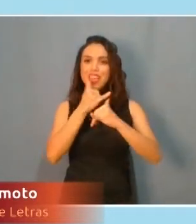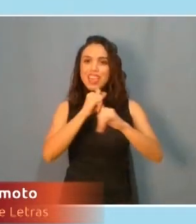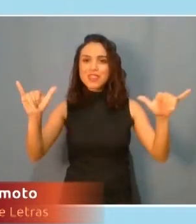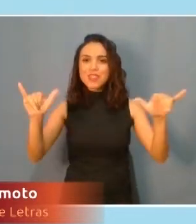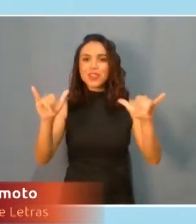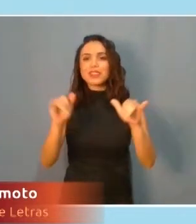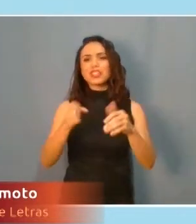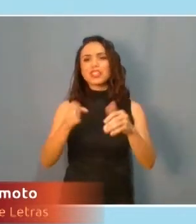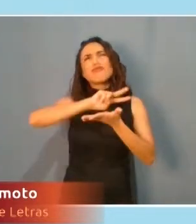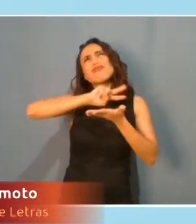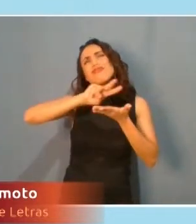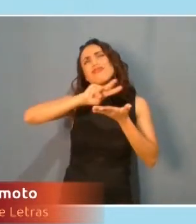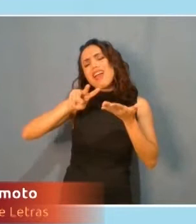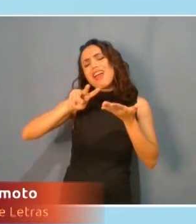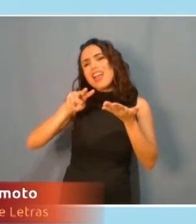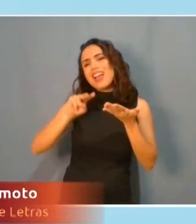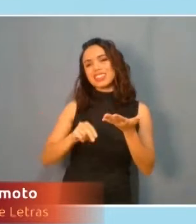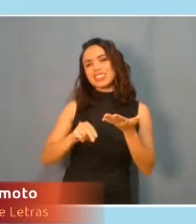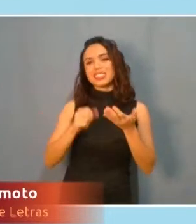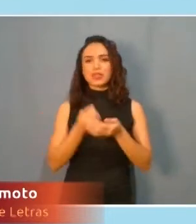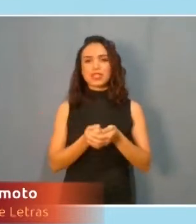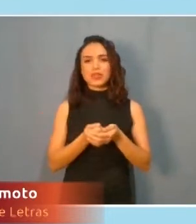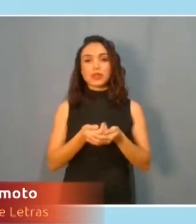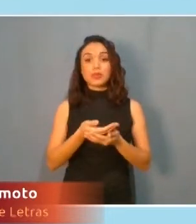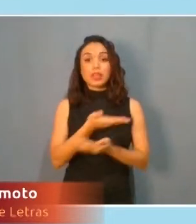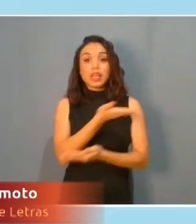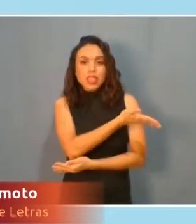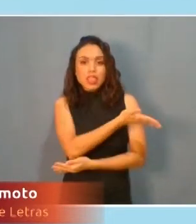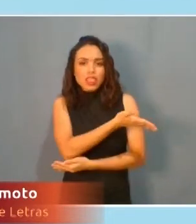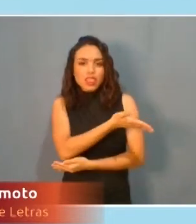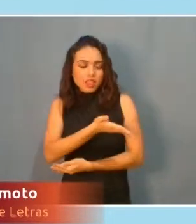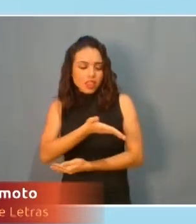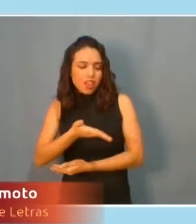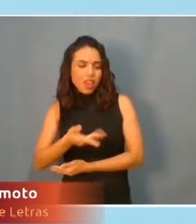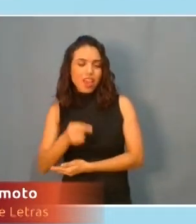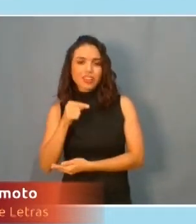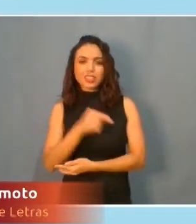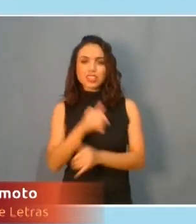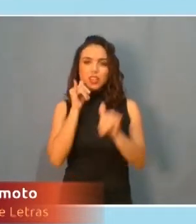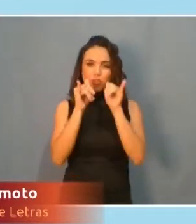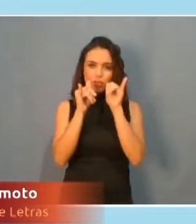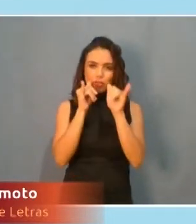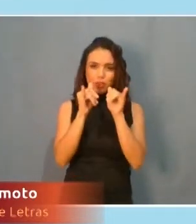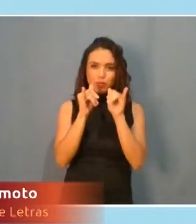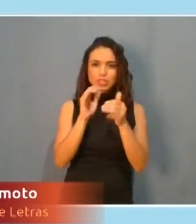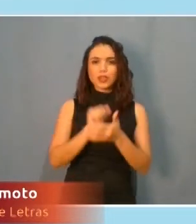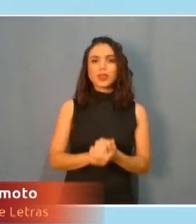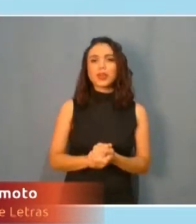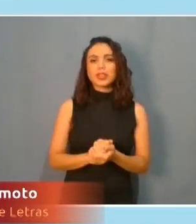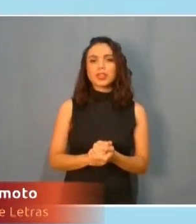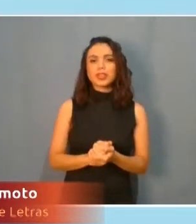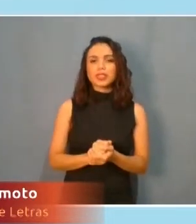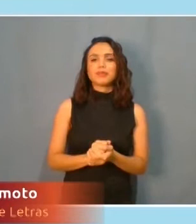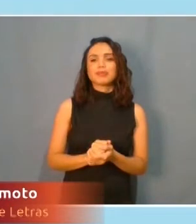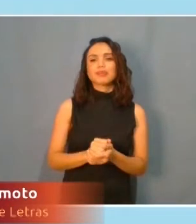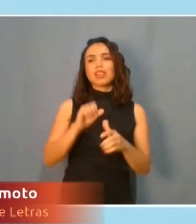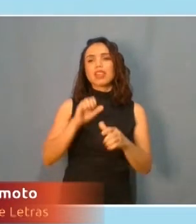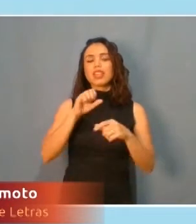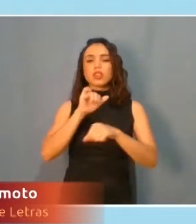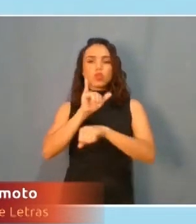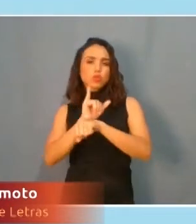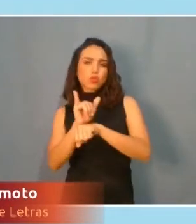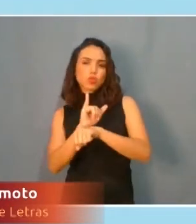TV UFG, canal 15.1 do Sinal Aberto, 21 da NET, no aplicativo da TV UFG e no site e também nas